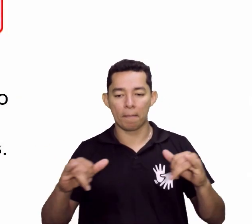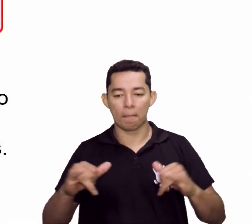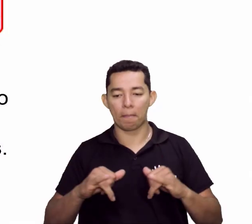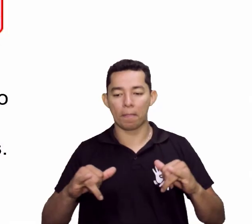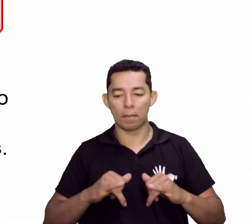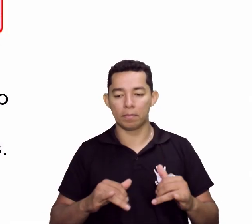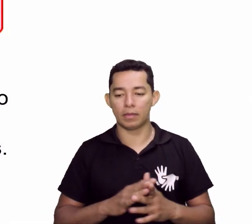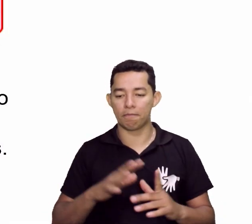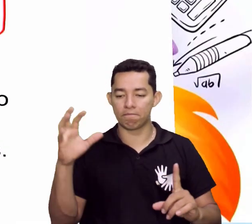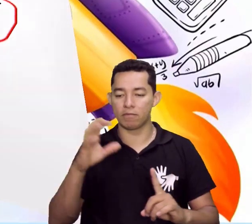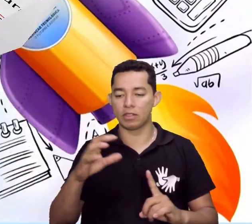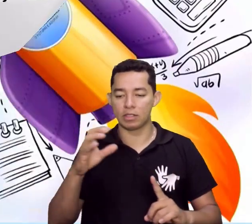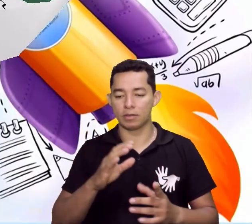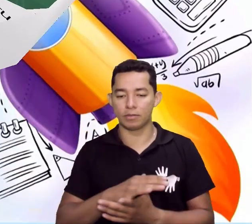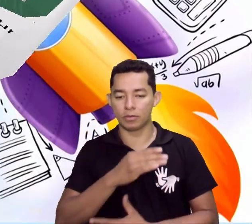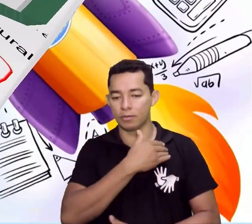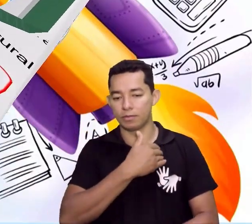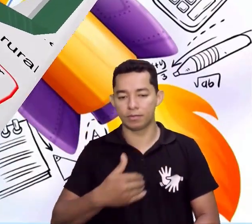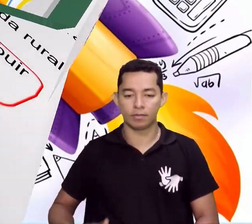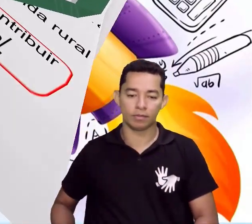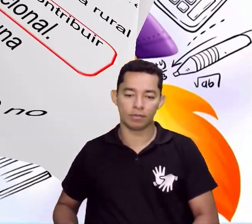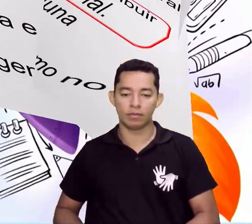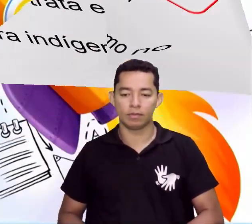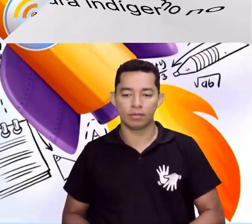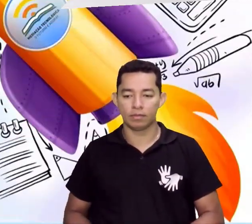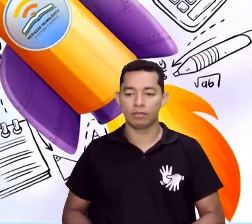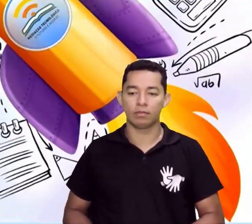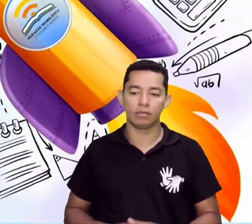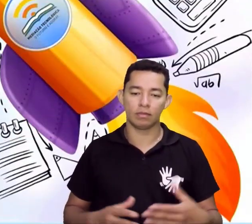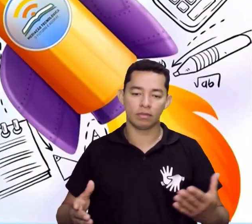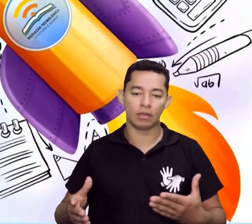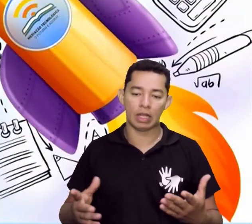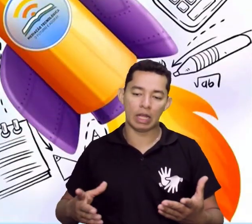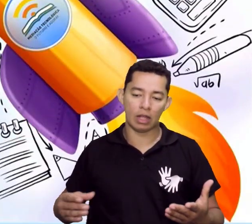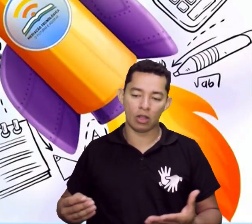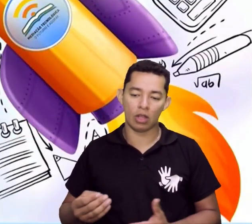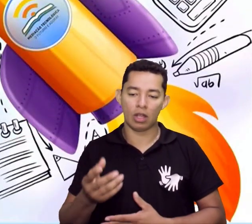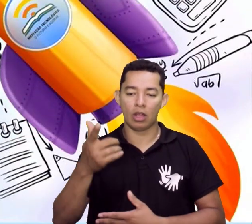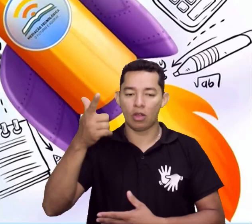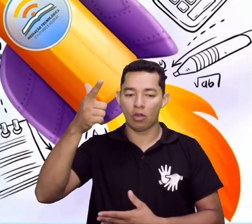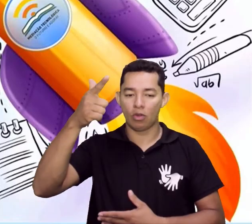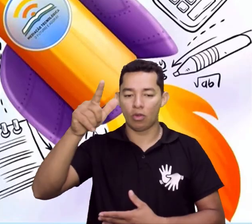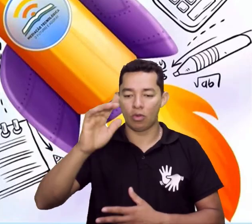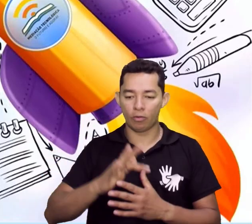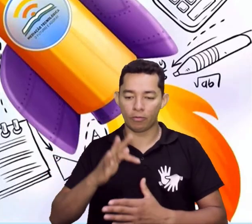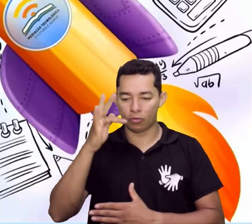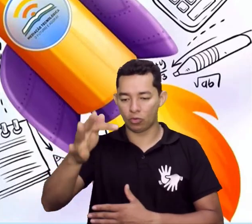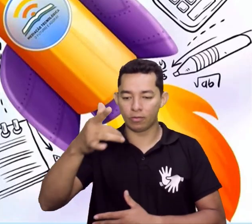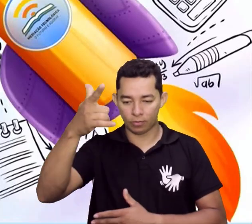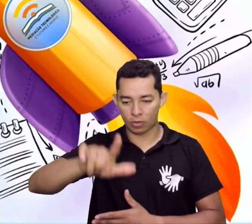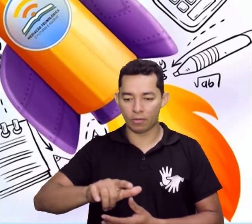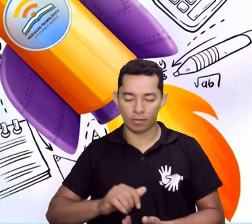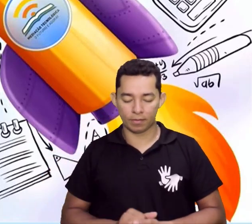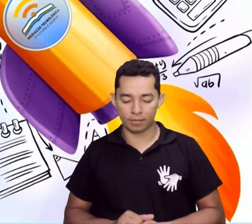Então, olha aqui, vamos decolar para o futuro mais uma vez, né? Com outra questão